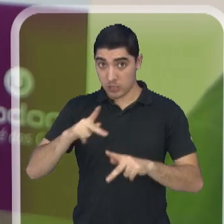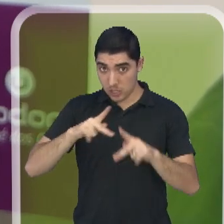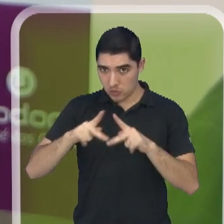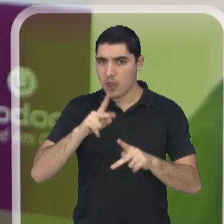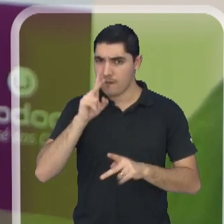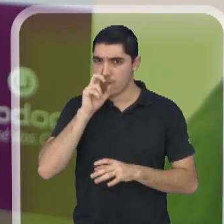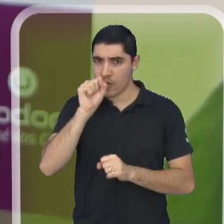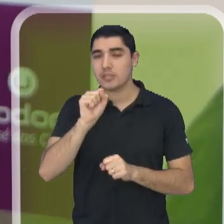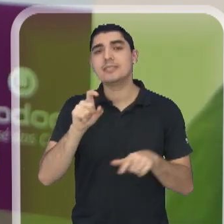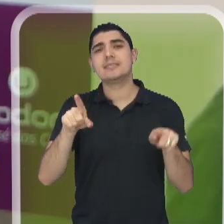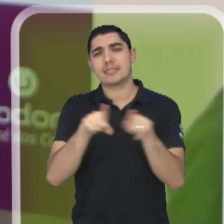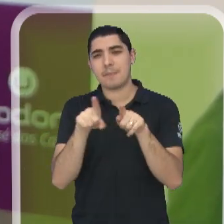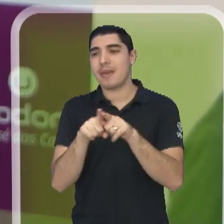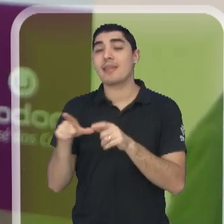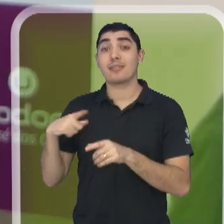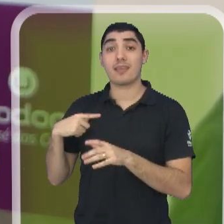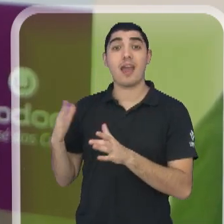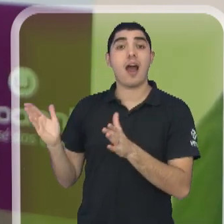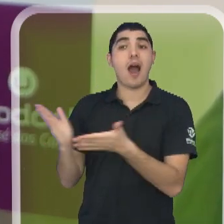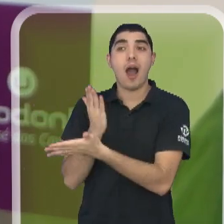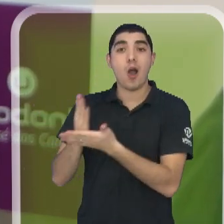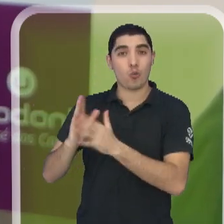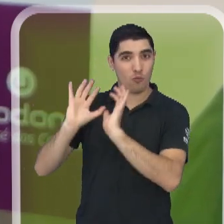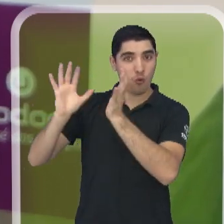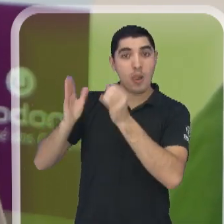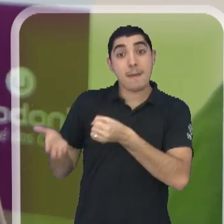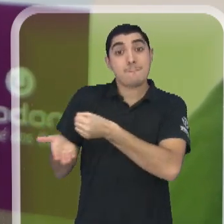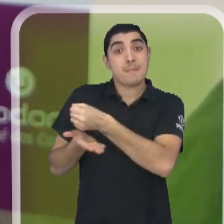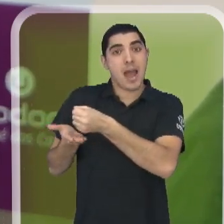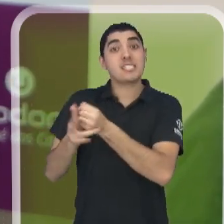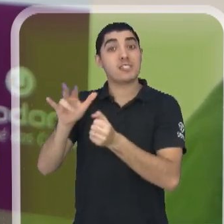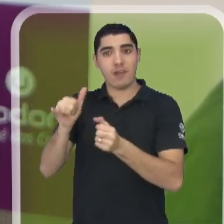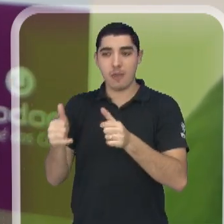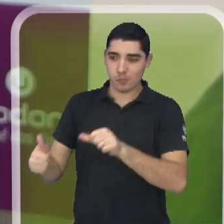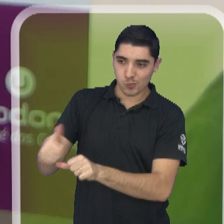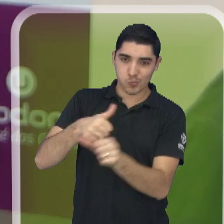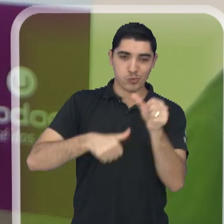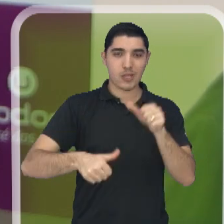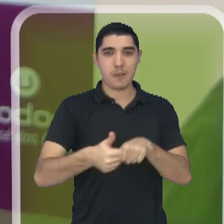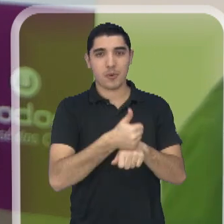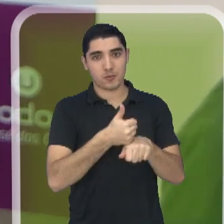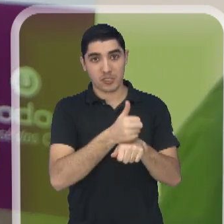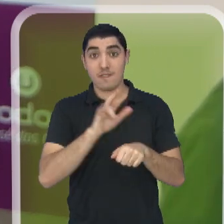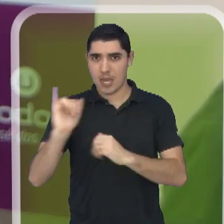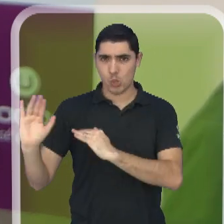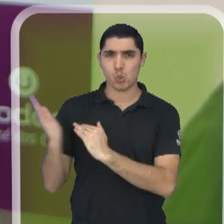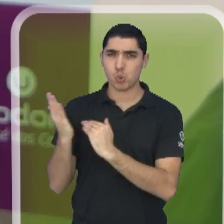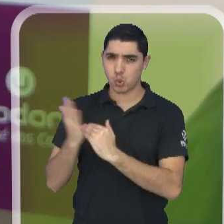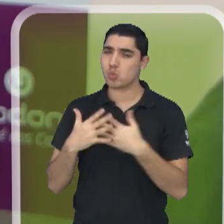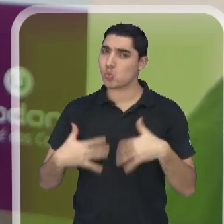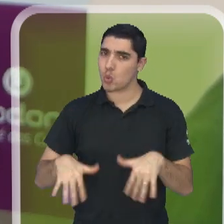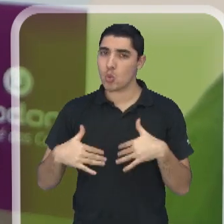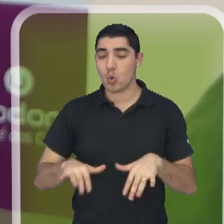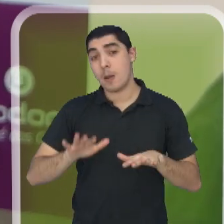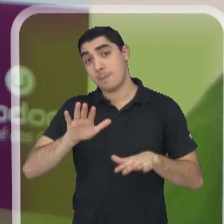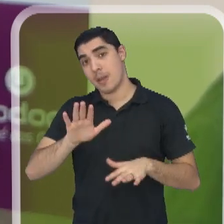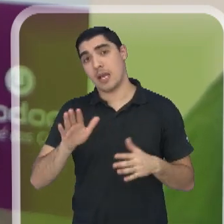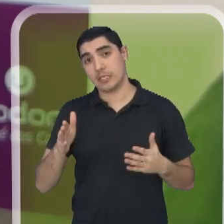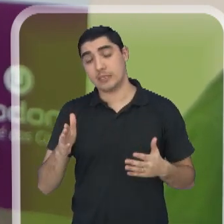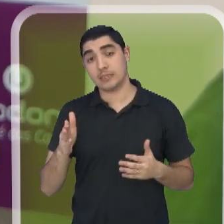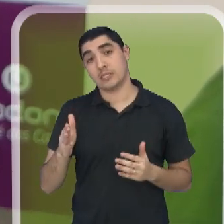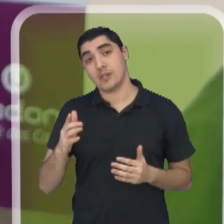base vai reforçar bastante, mas ainda para que a gente possa falar a nível de realmente que a